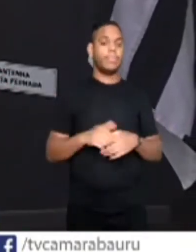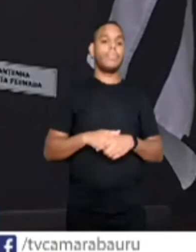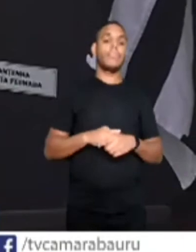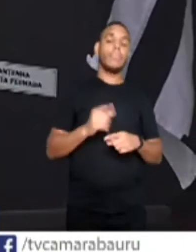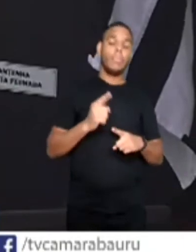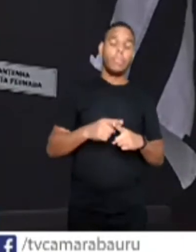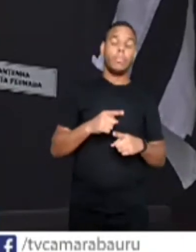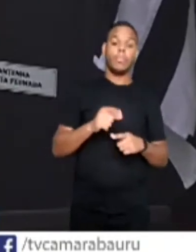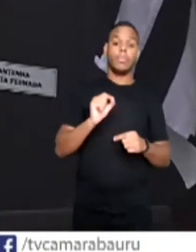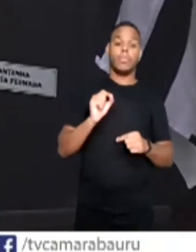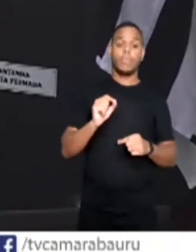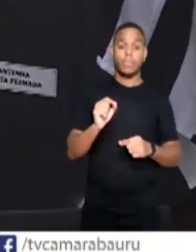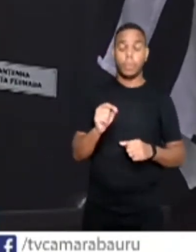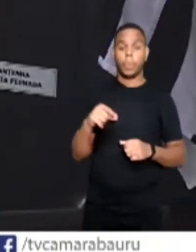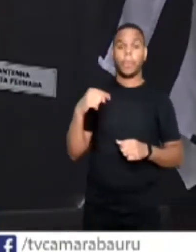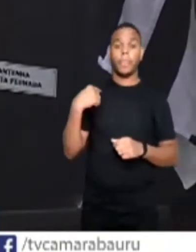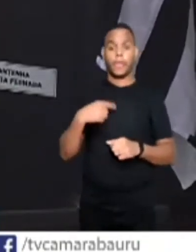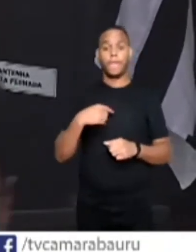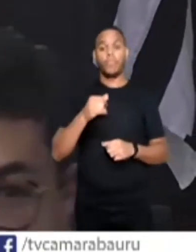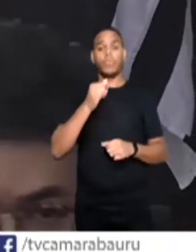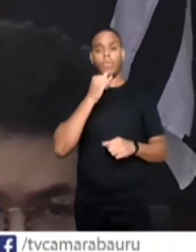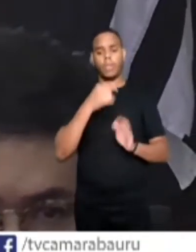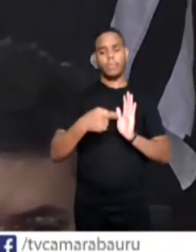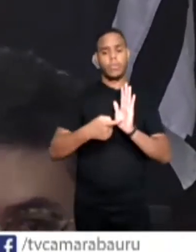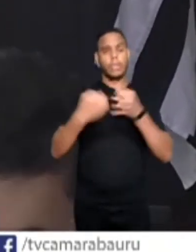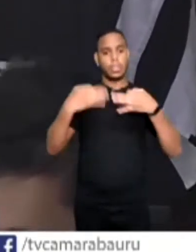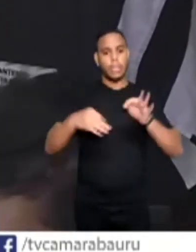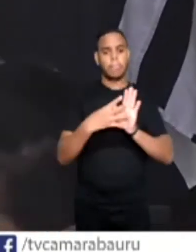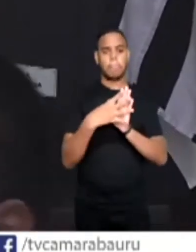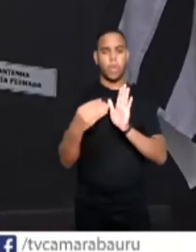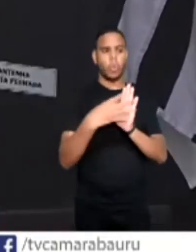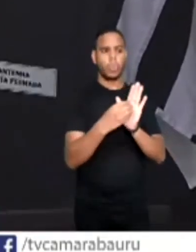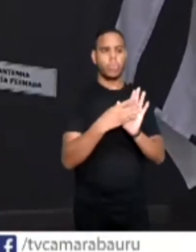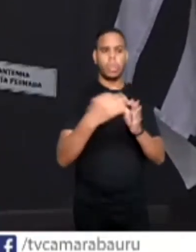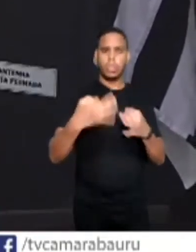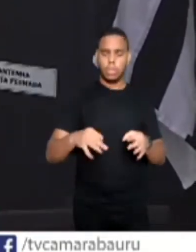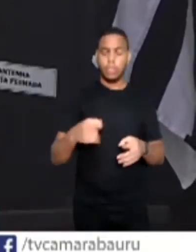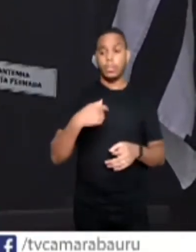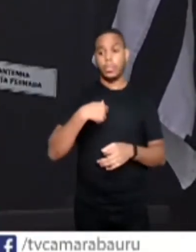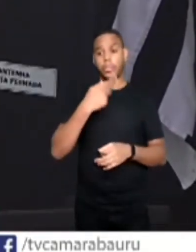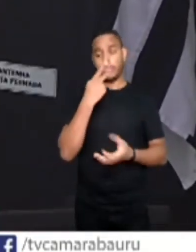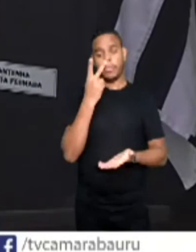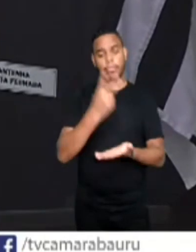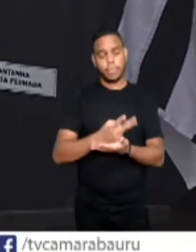nós temos que dar exemplo. Né? Eu digo sempre que,